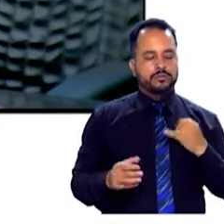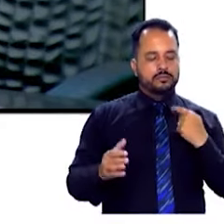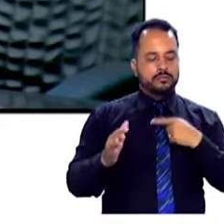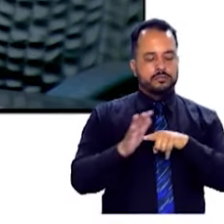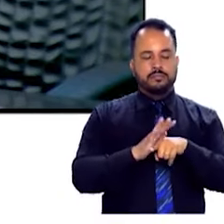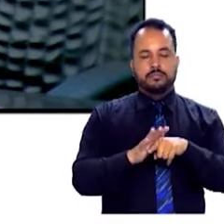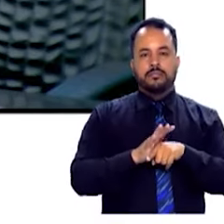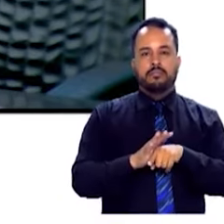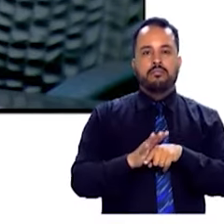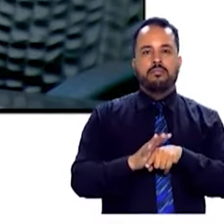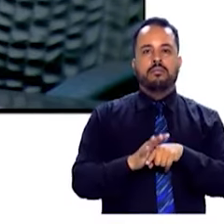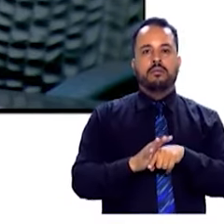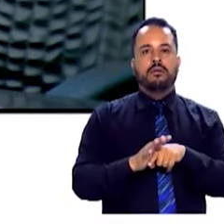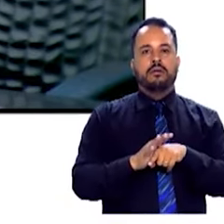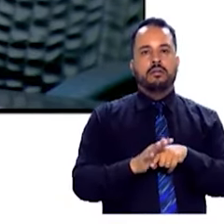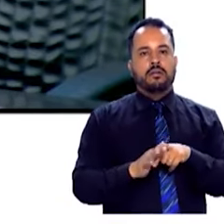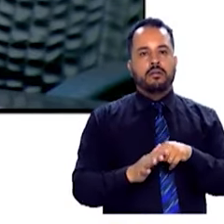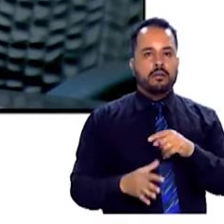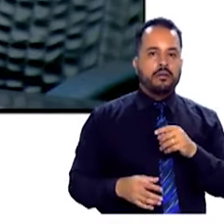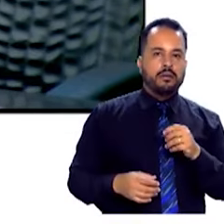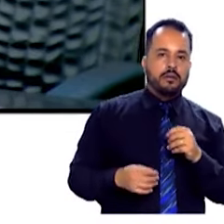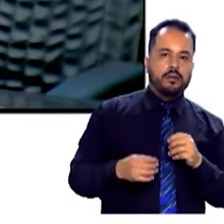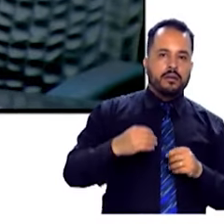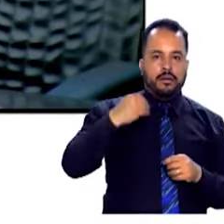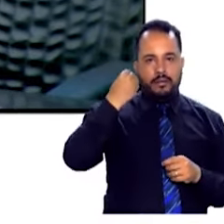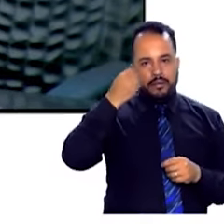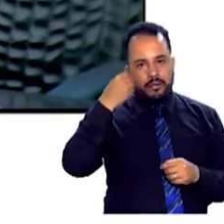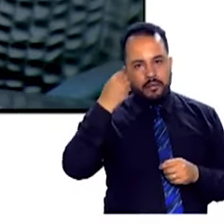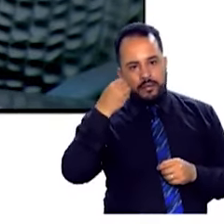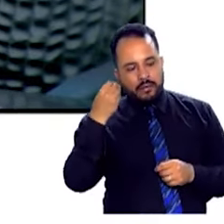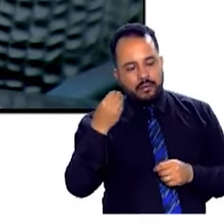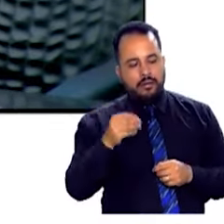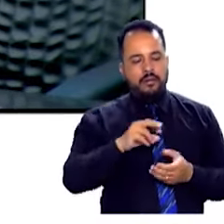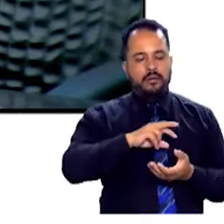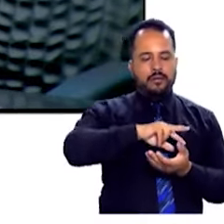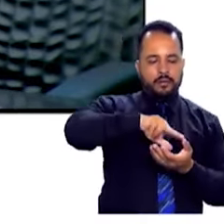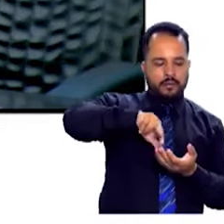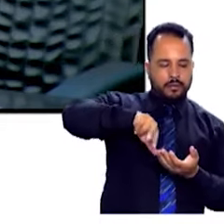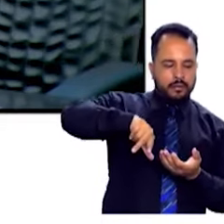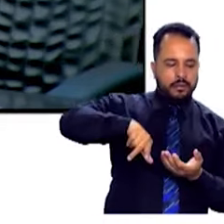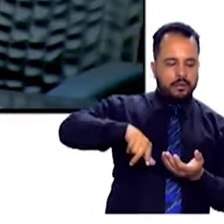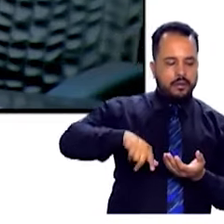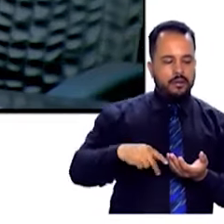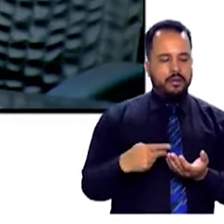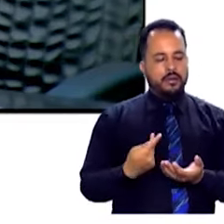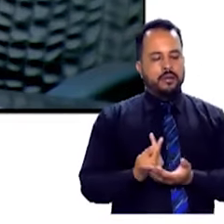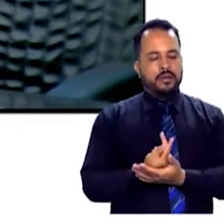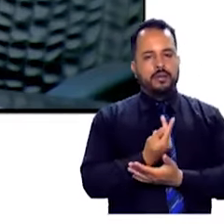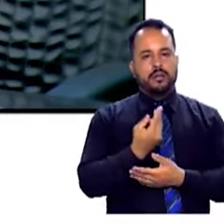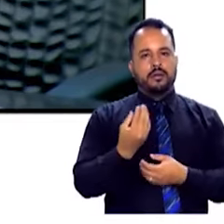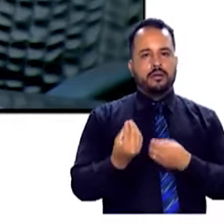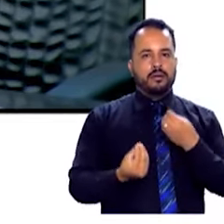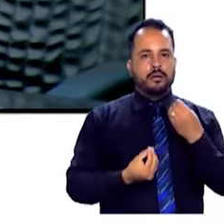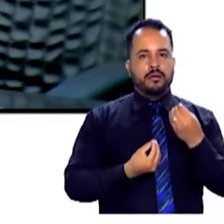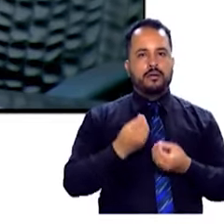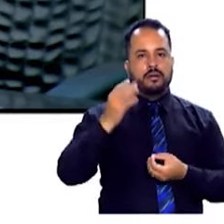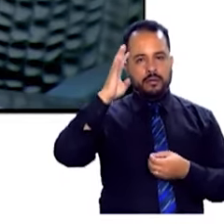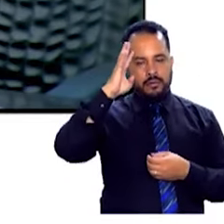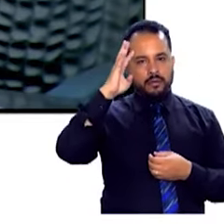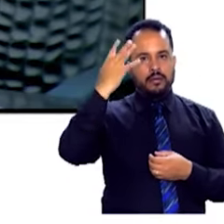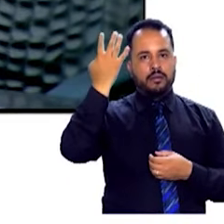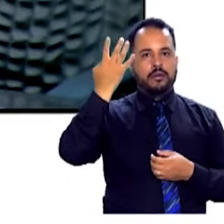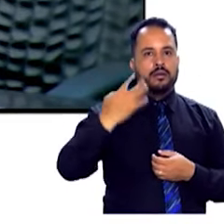bom e como essas experiências se relacionam com o Brasil né Eh aqui é interessante notar que a